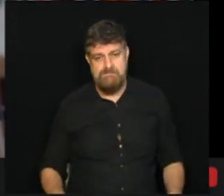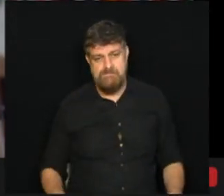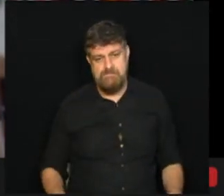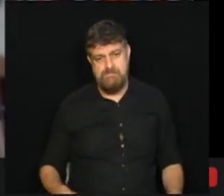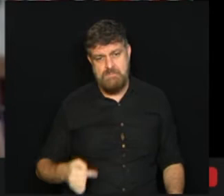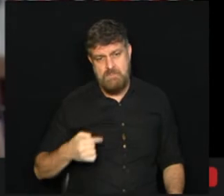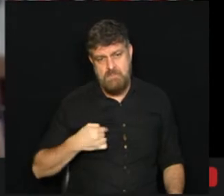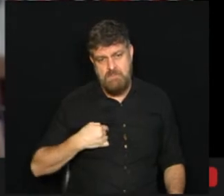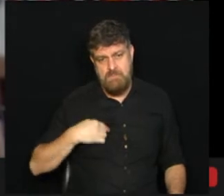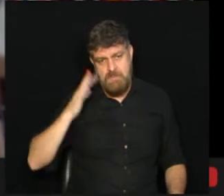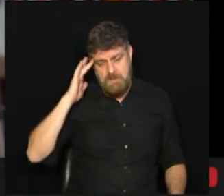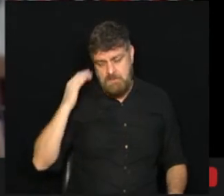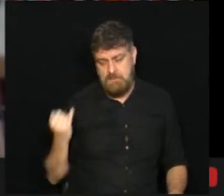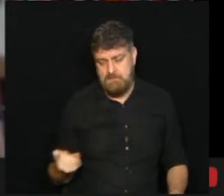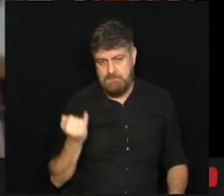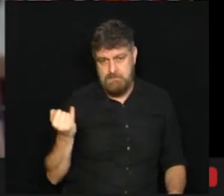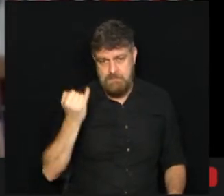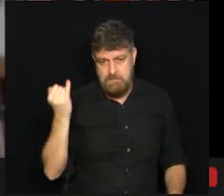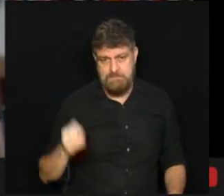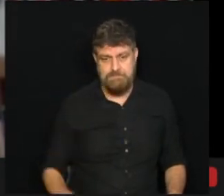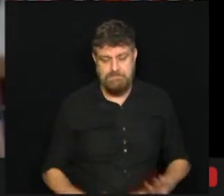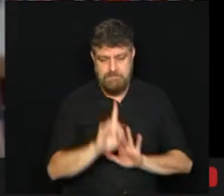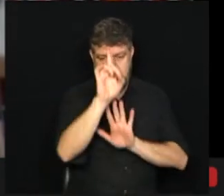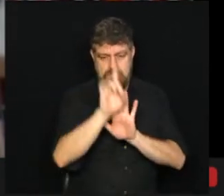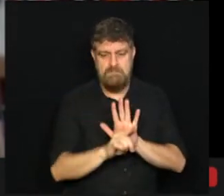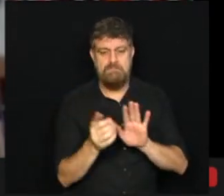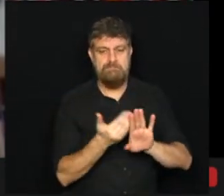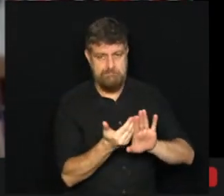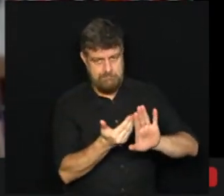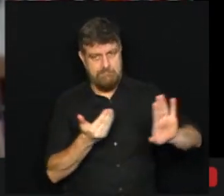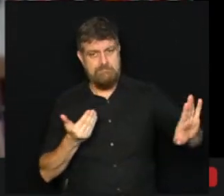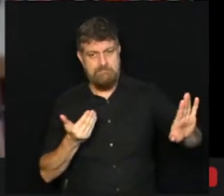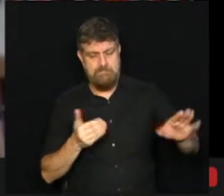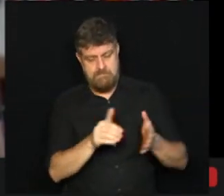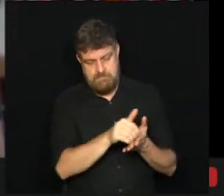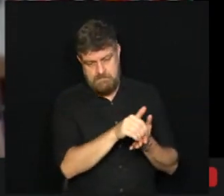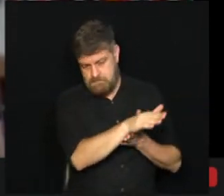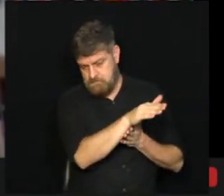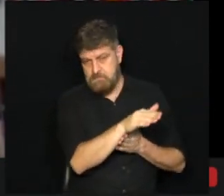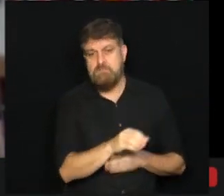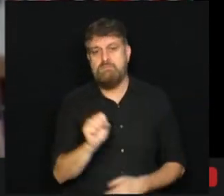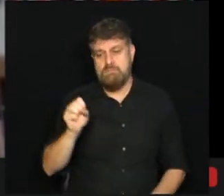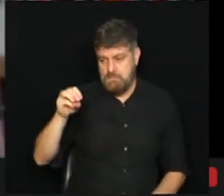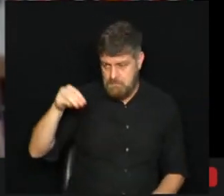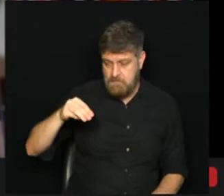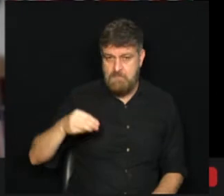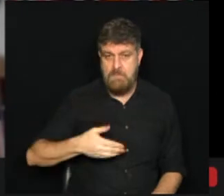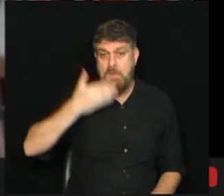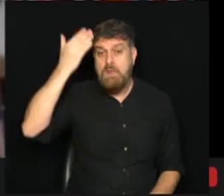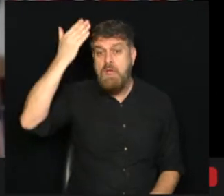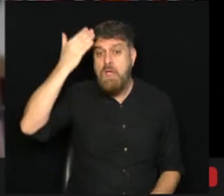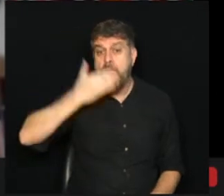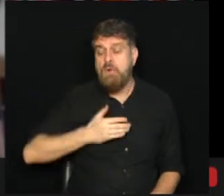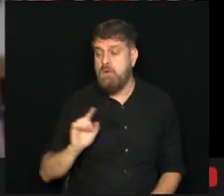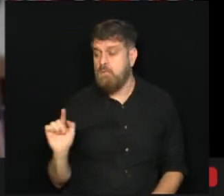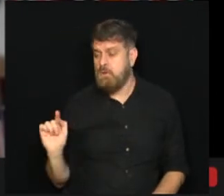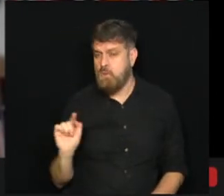acho que é importante, sim, o afastamento da direção, acho que é importante, porque também isso mostra aí